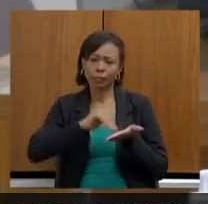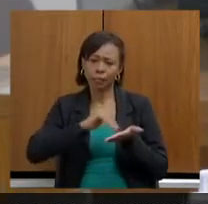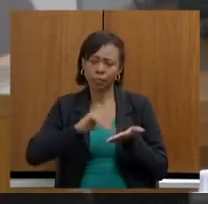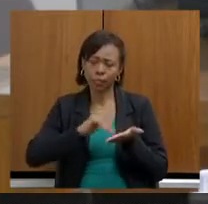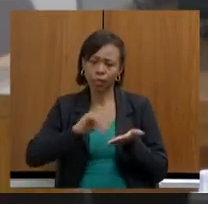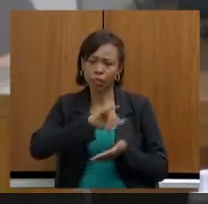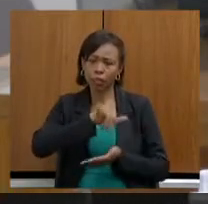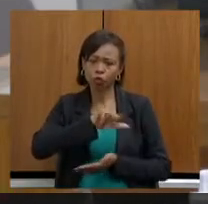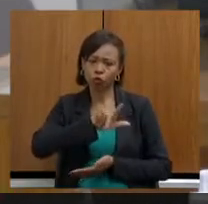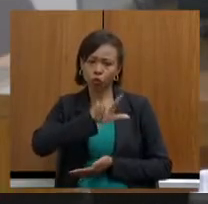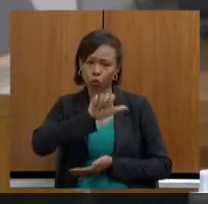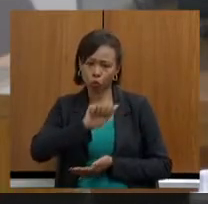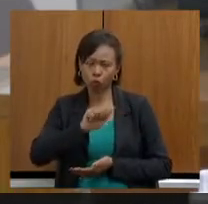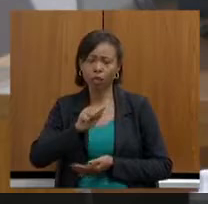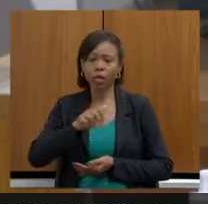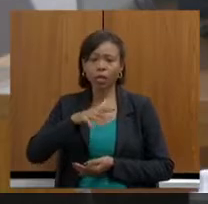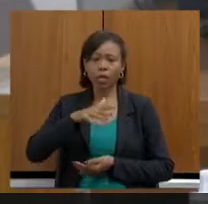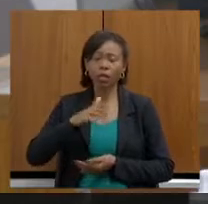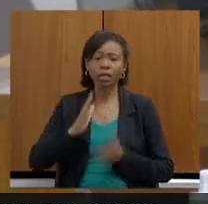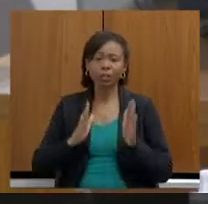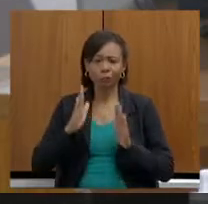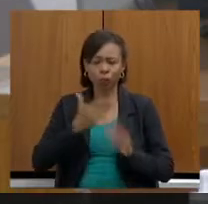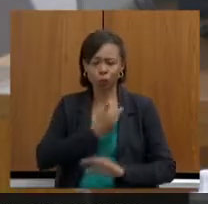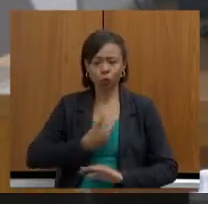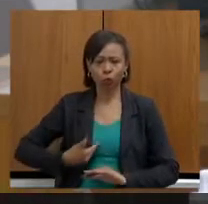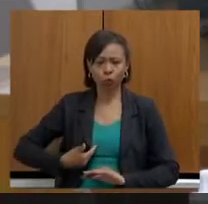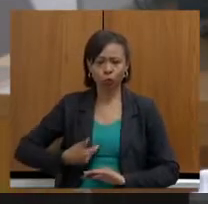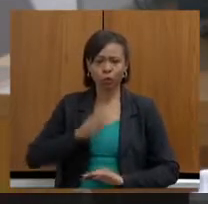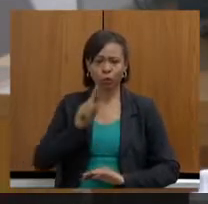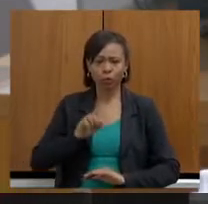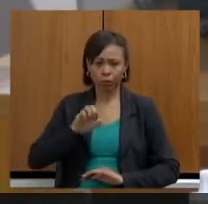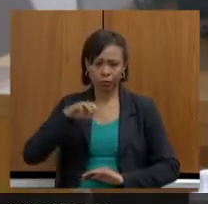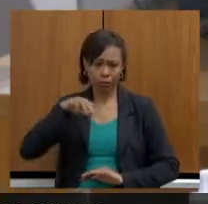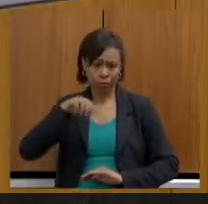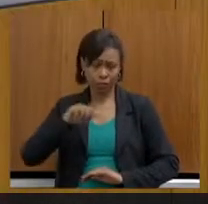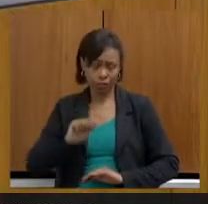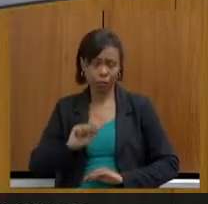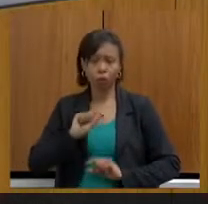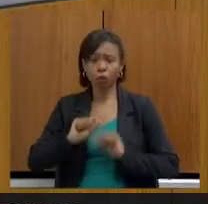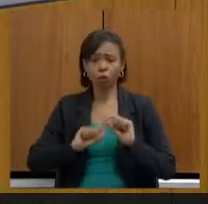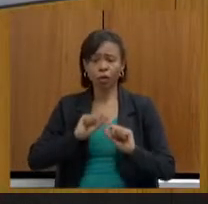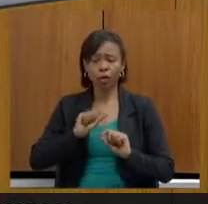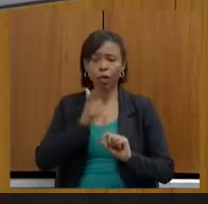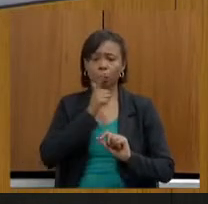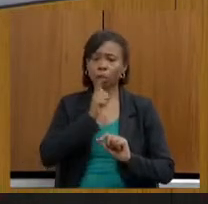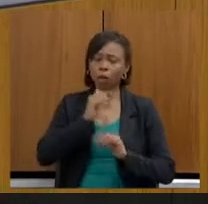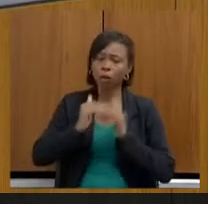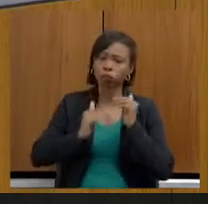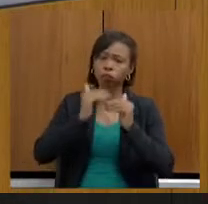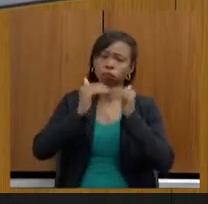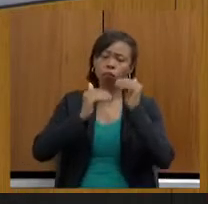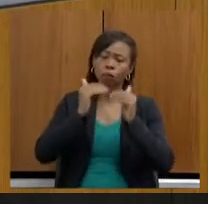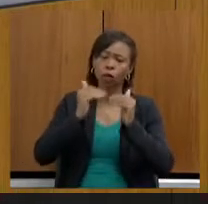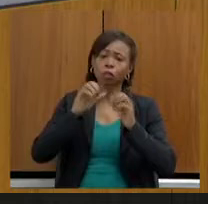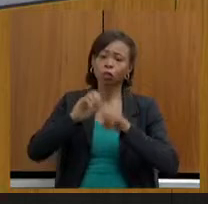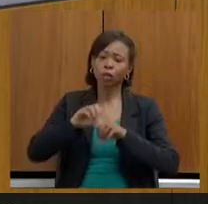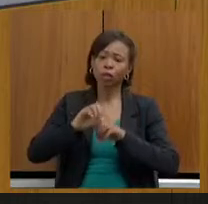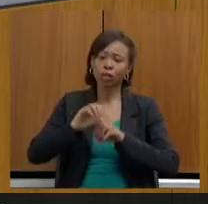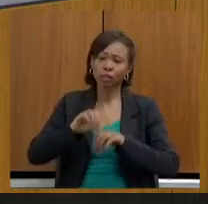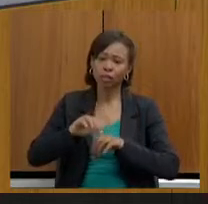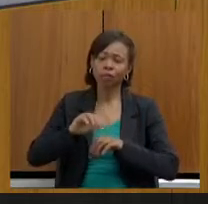governo Zema em relação aos ganhos e as evoluções que a gente tem tido na educação do nosso Estado nos últimos